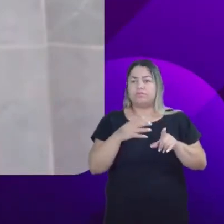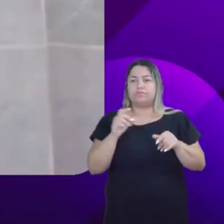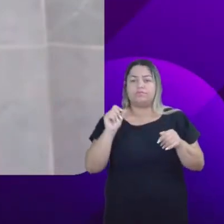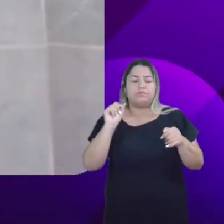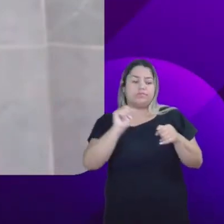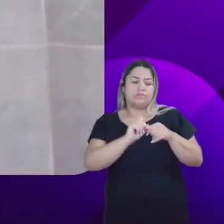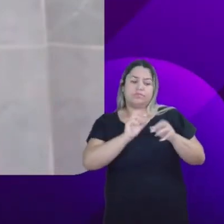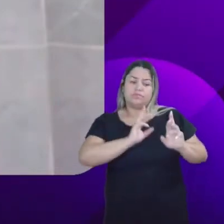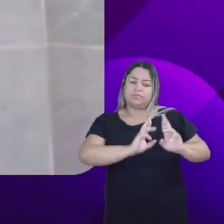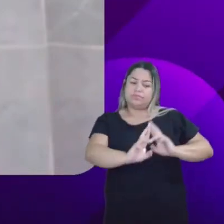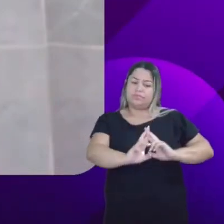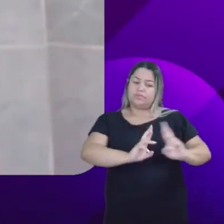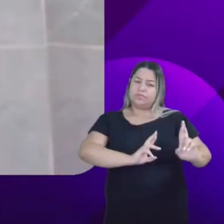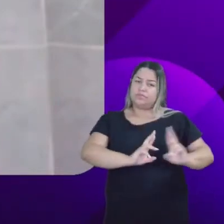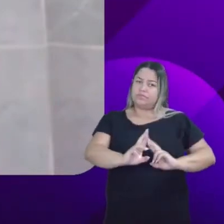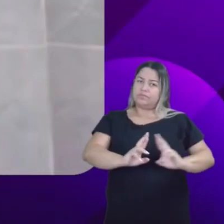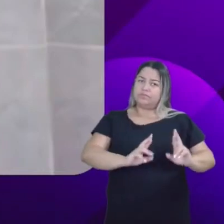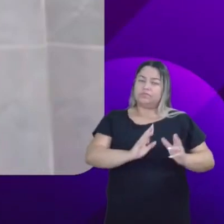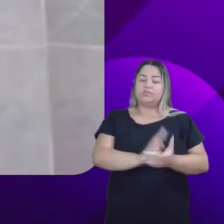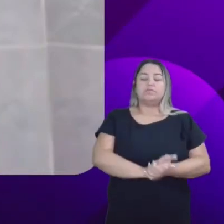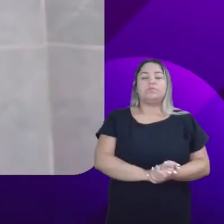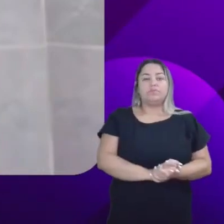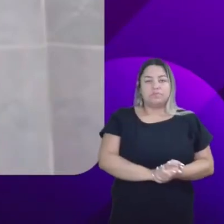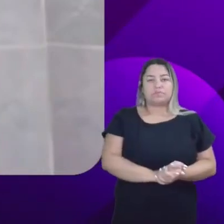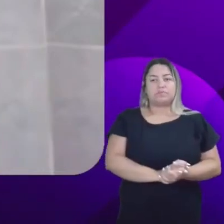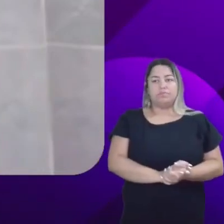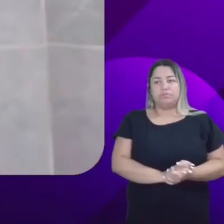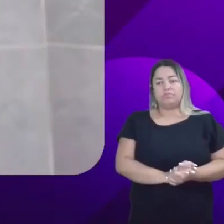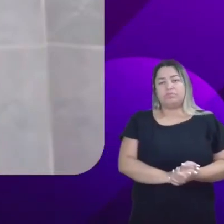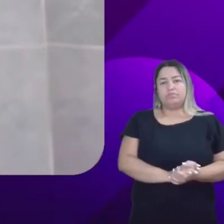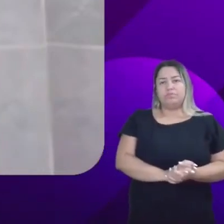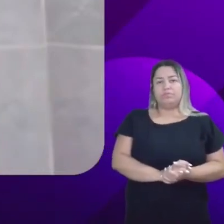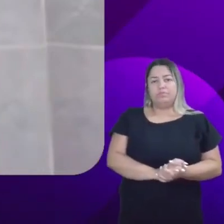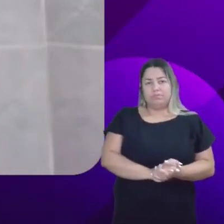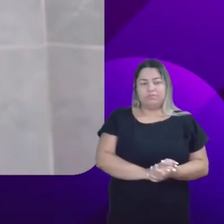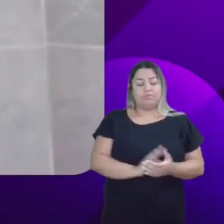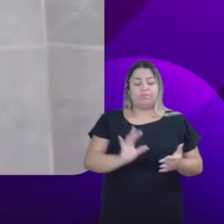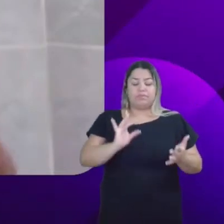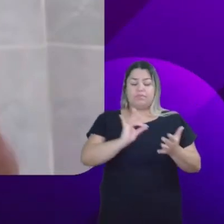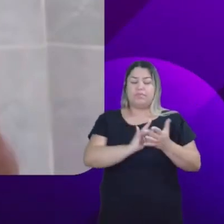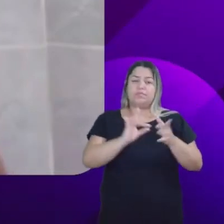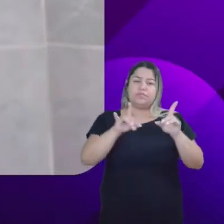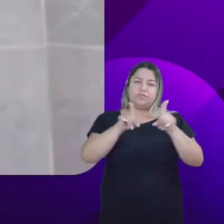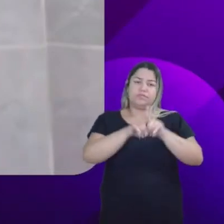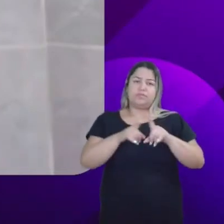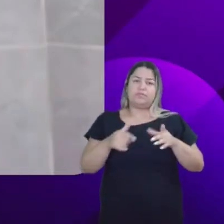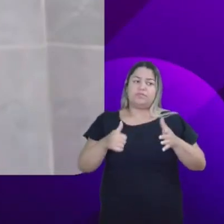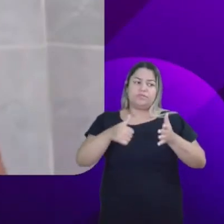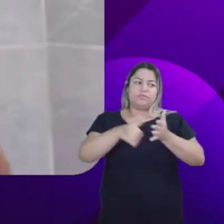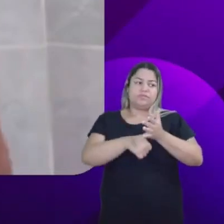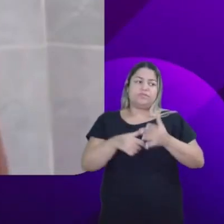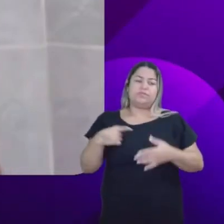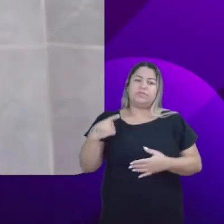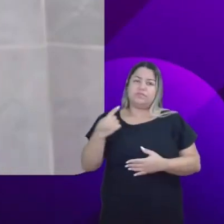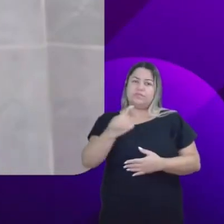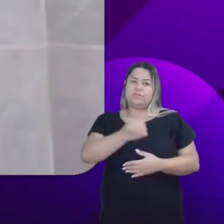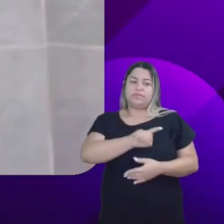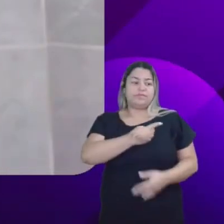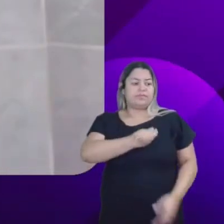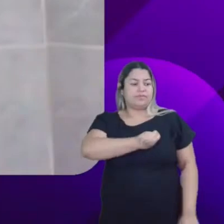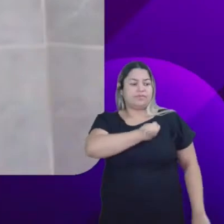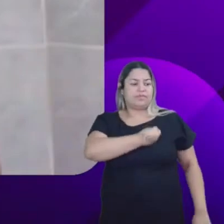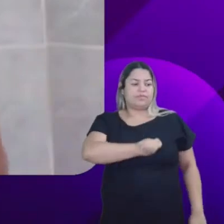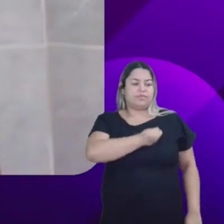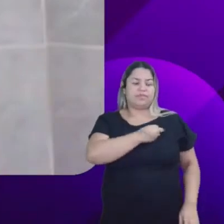se relacionar com aquela produção. Então, esses fatores sempre da nossa identidade, do nosso modo de viver,